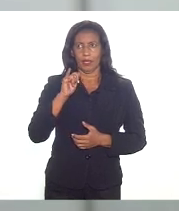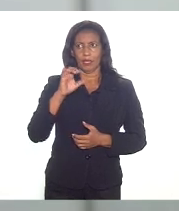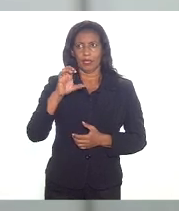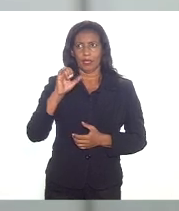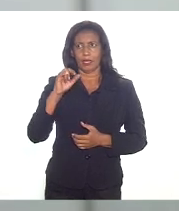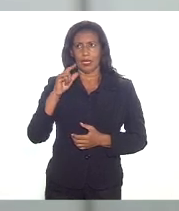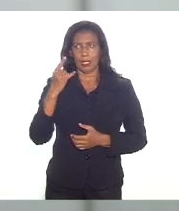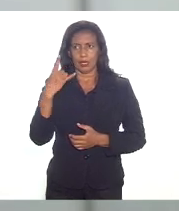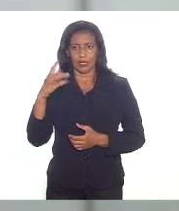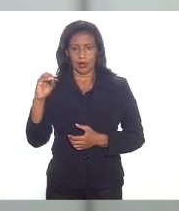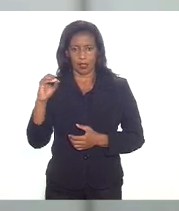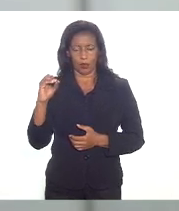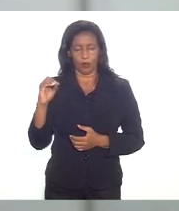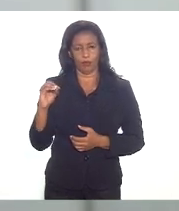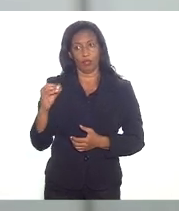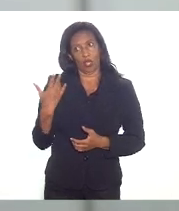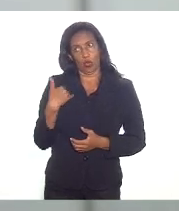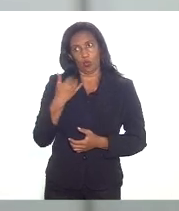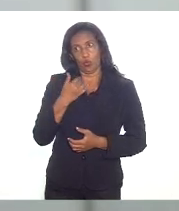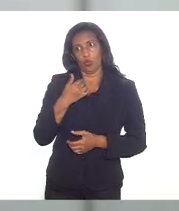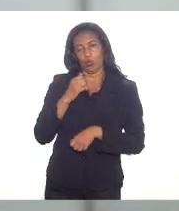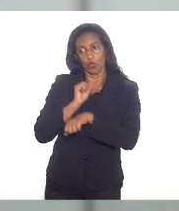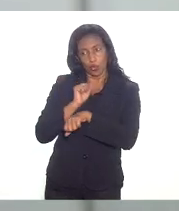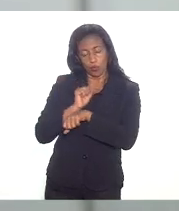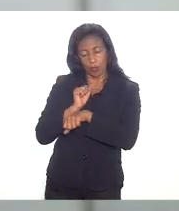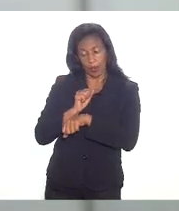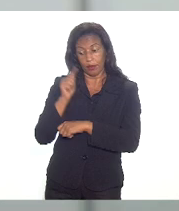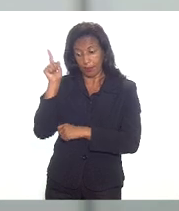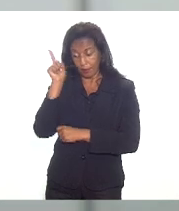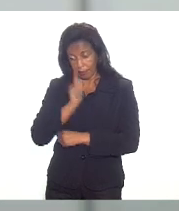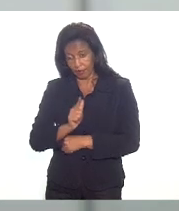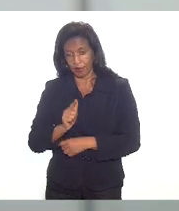Brasil, espero,